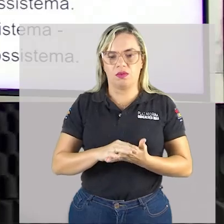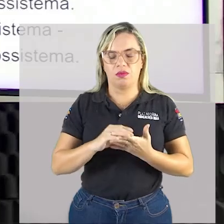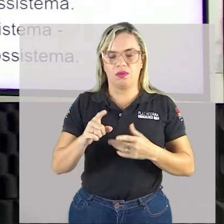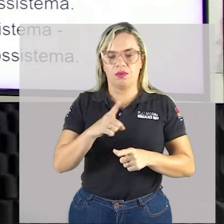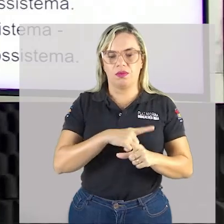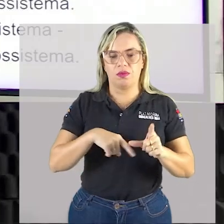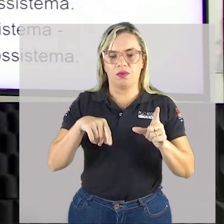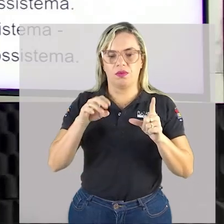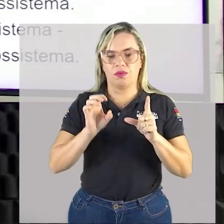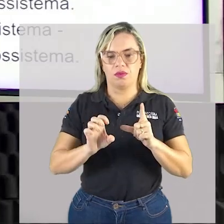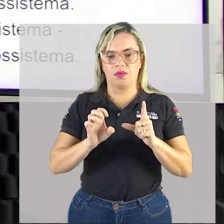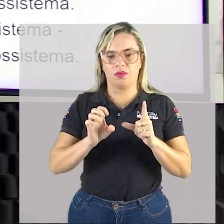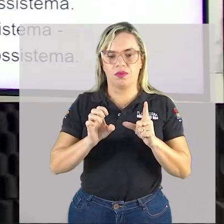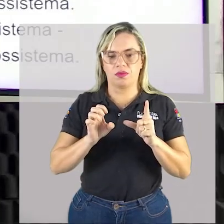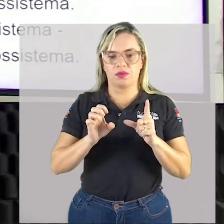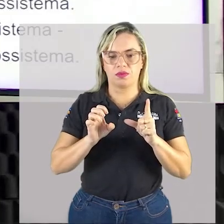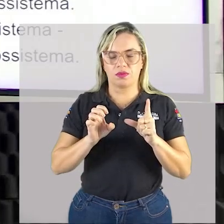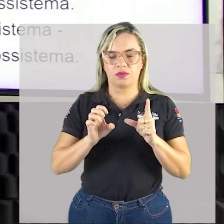letra C.